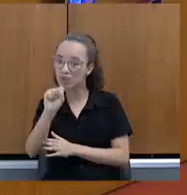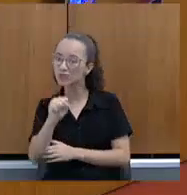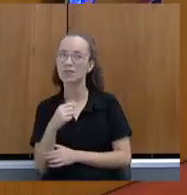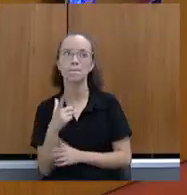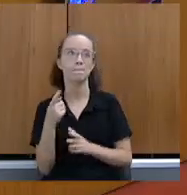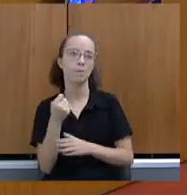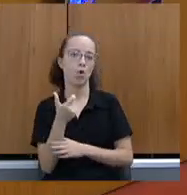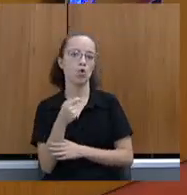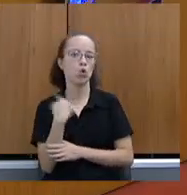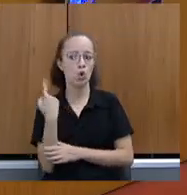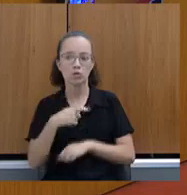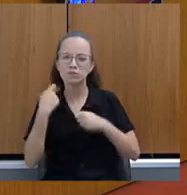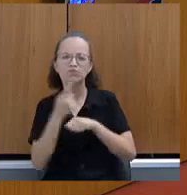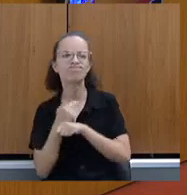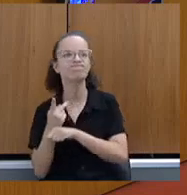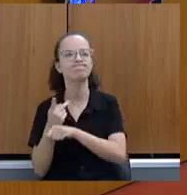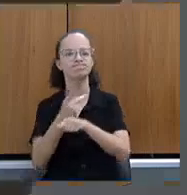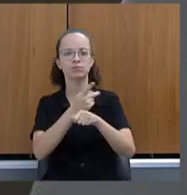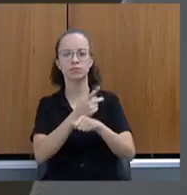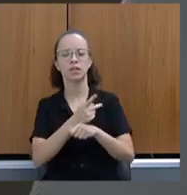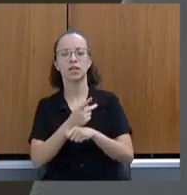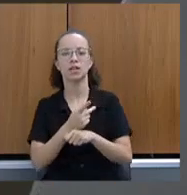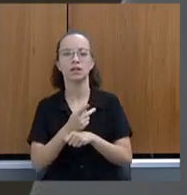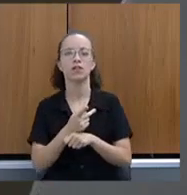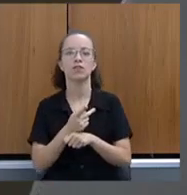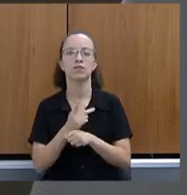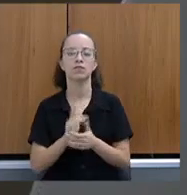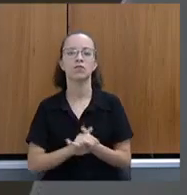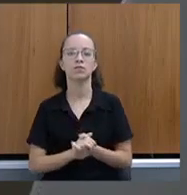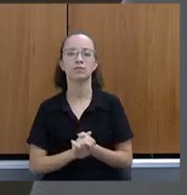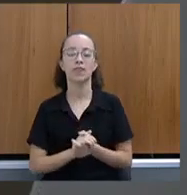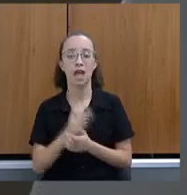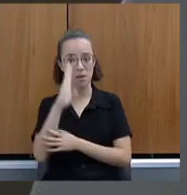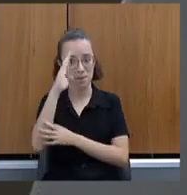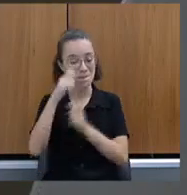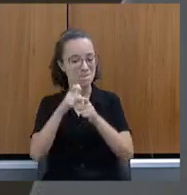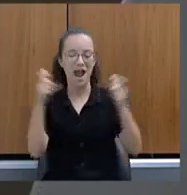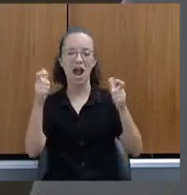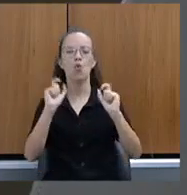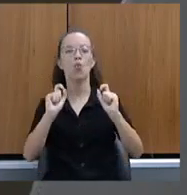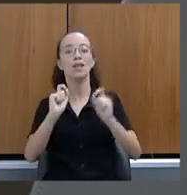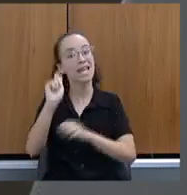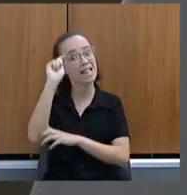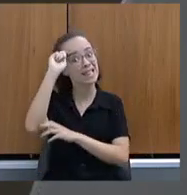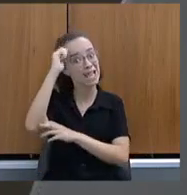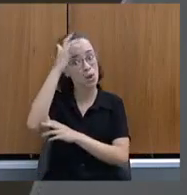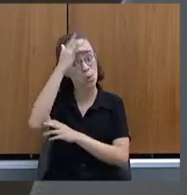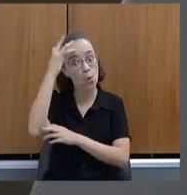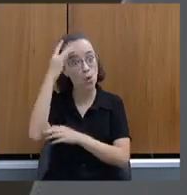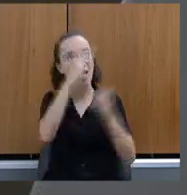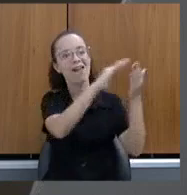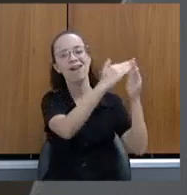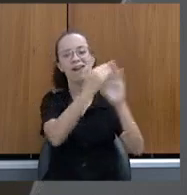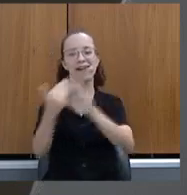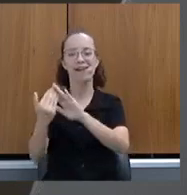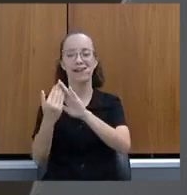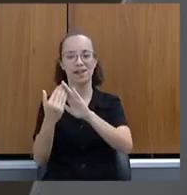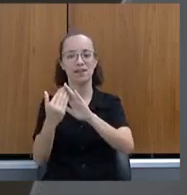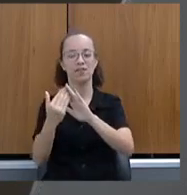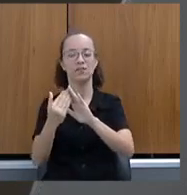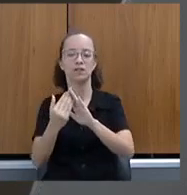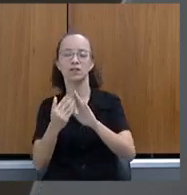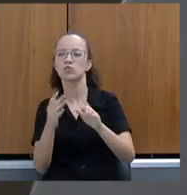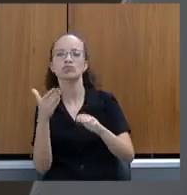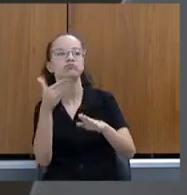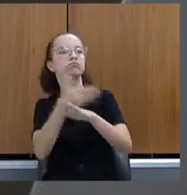poderia contar com isso porque grande parte são é o nosso povo negro das favelas e quebradas e periferias